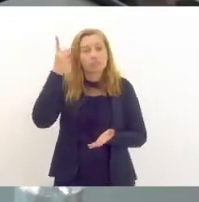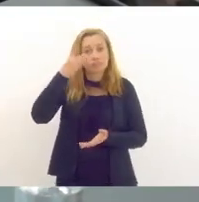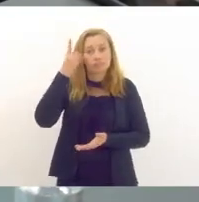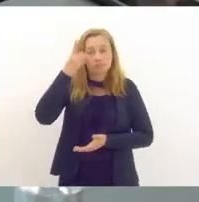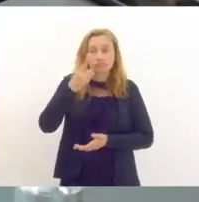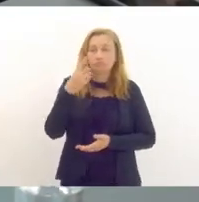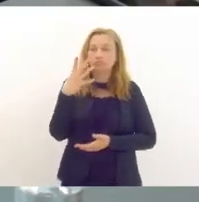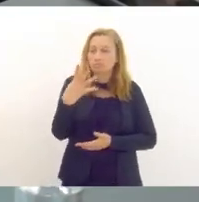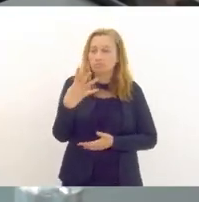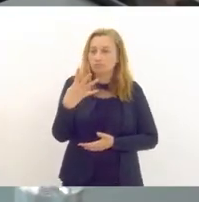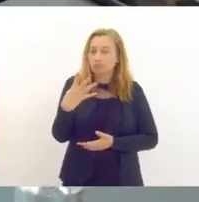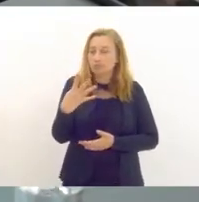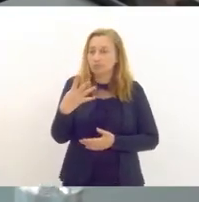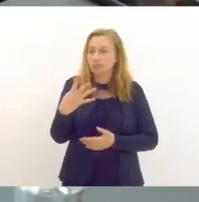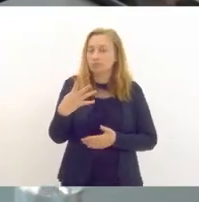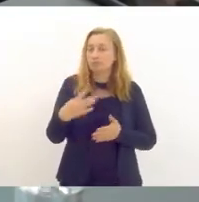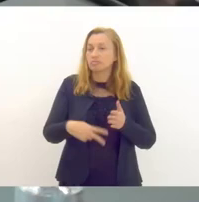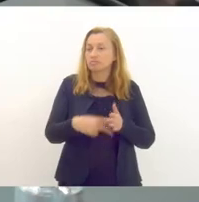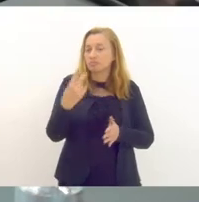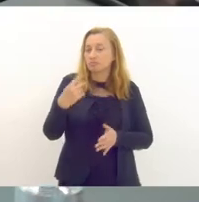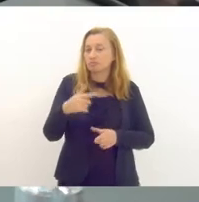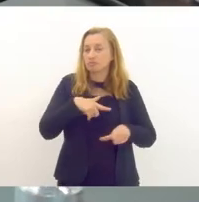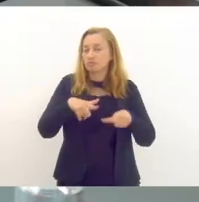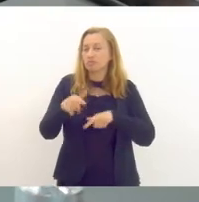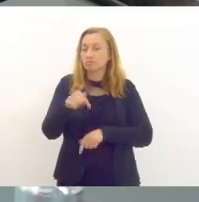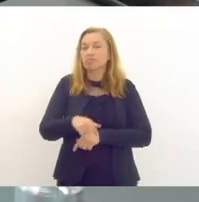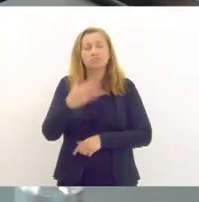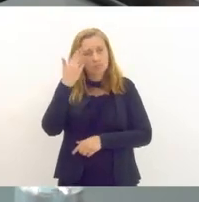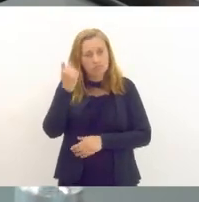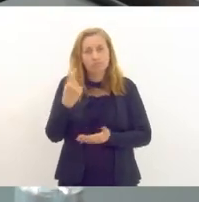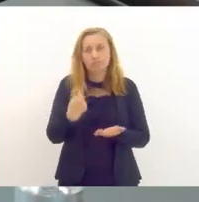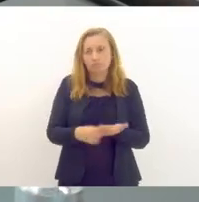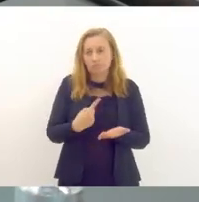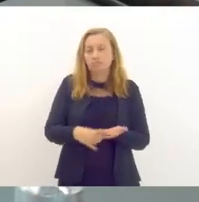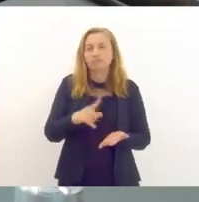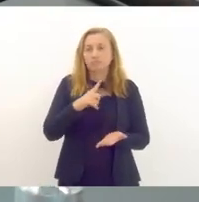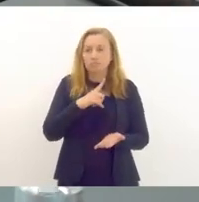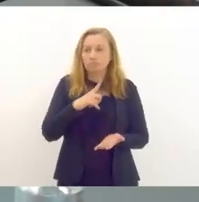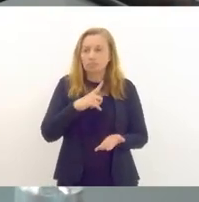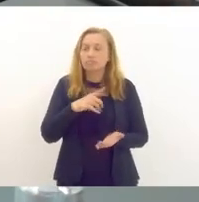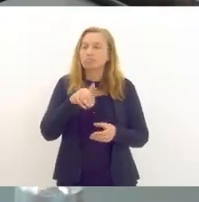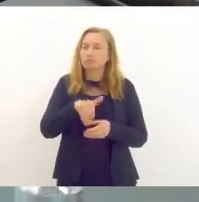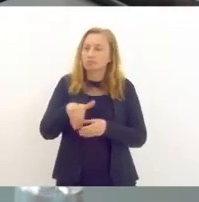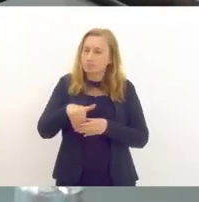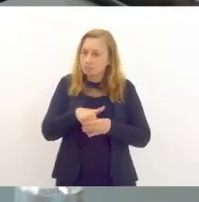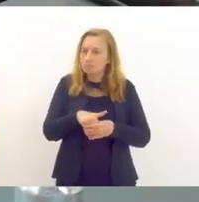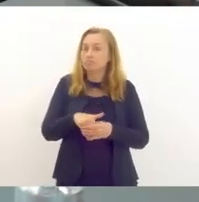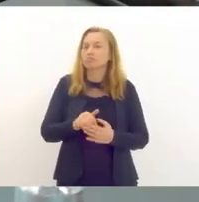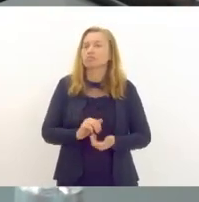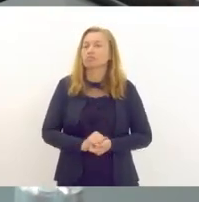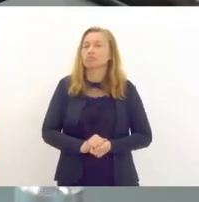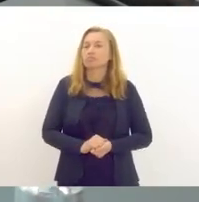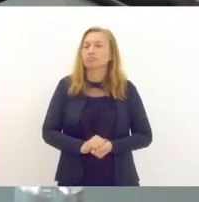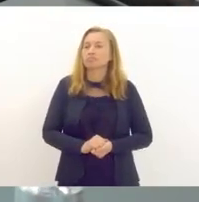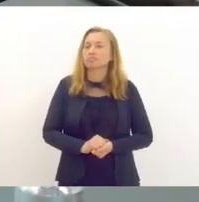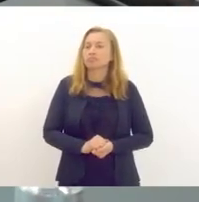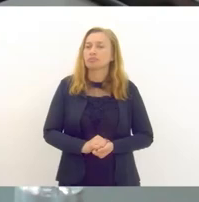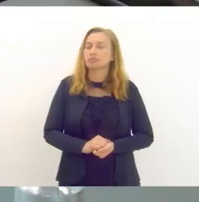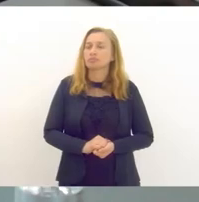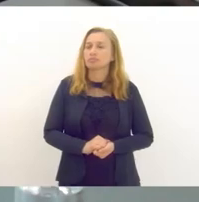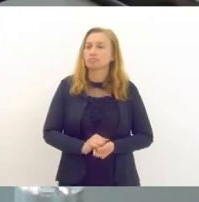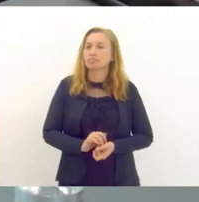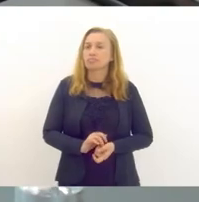com três mandatos e a gente sabe que tem um acordo de votar perto